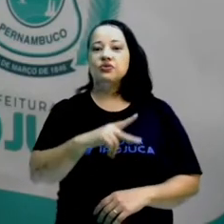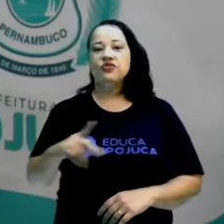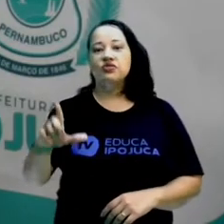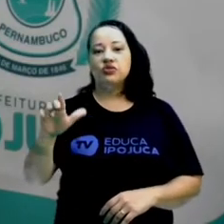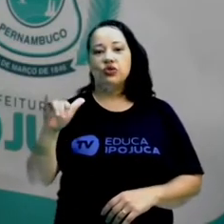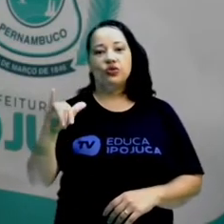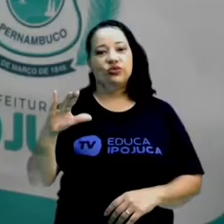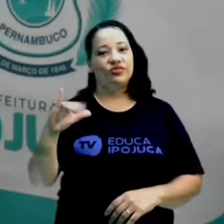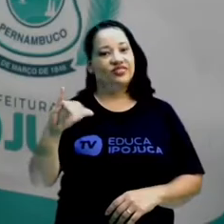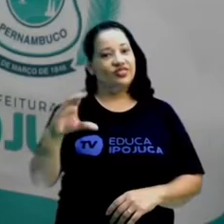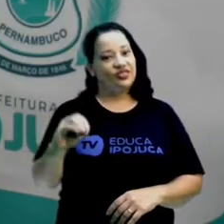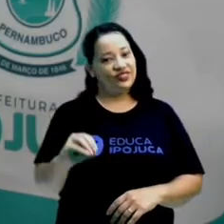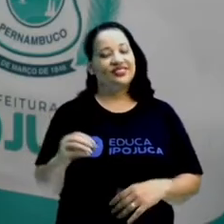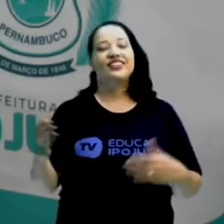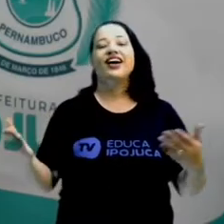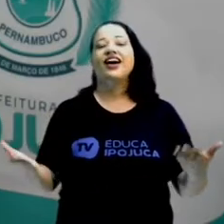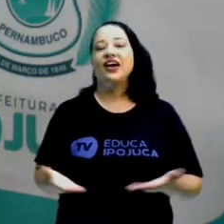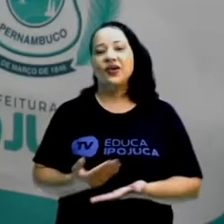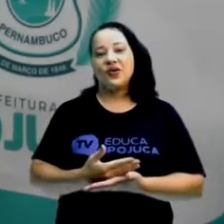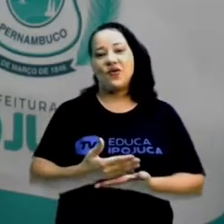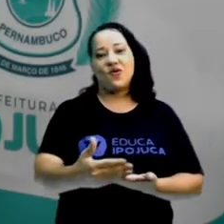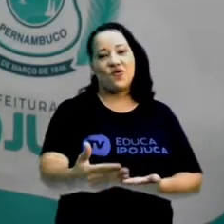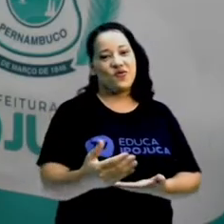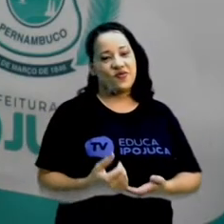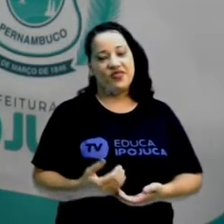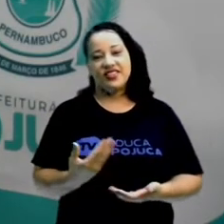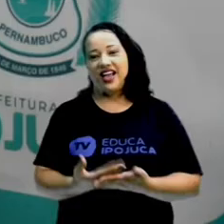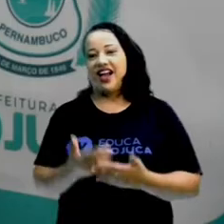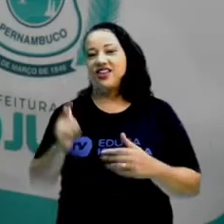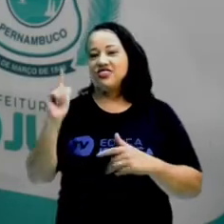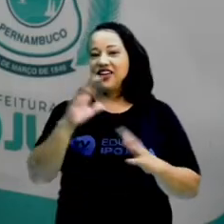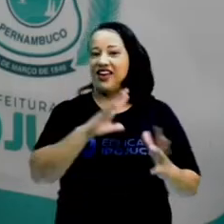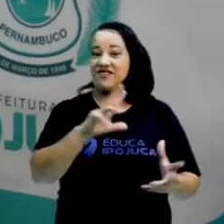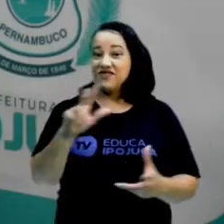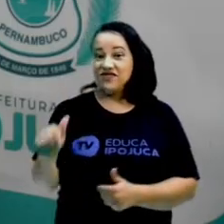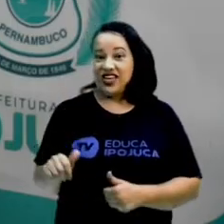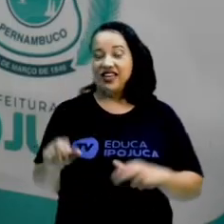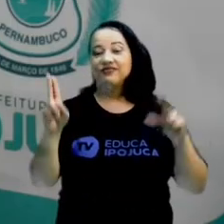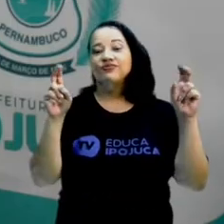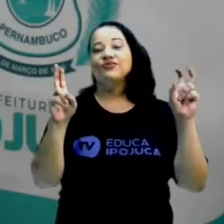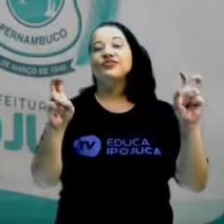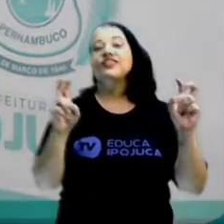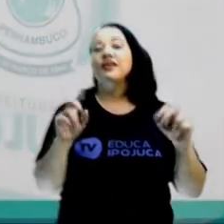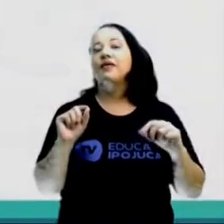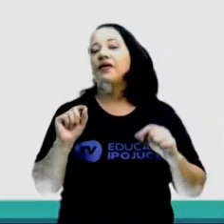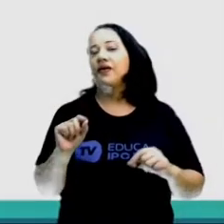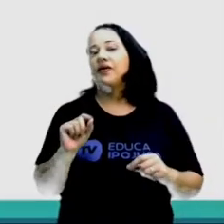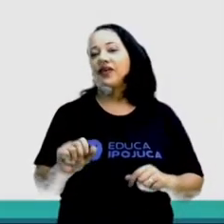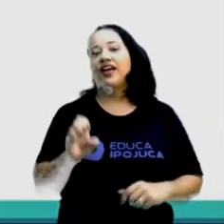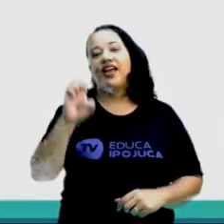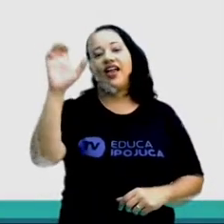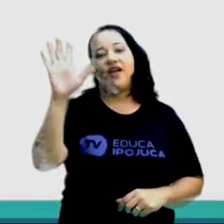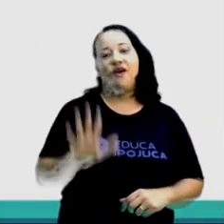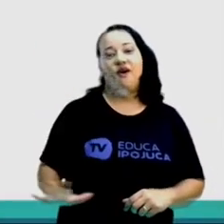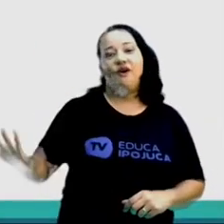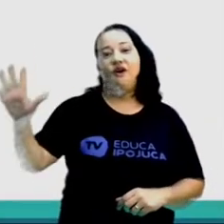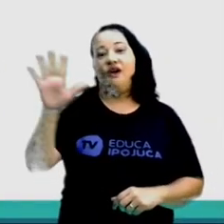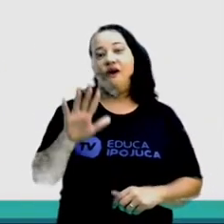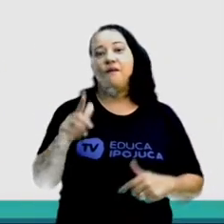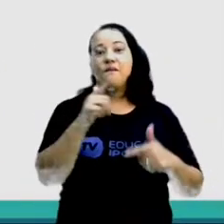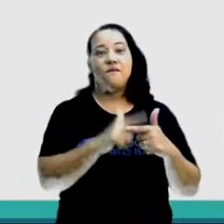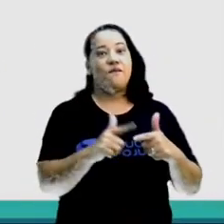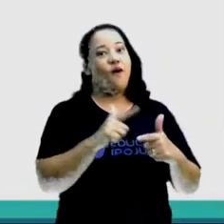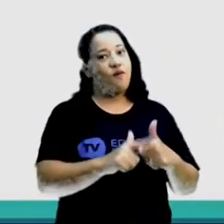Lúcio Neto e nós vamos começar agora a nossa aula de geografia. O nosso assunto de hoje é Europa,